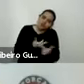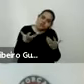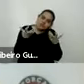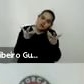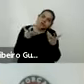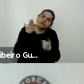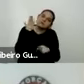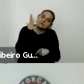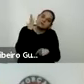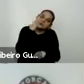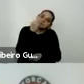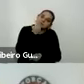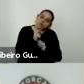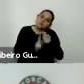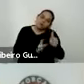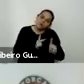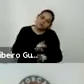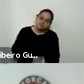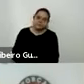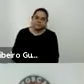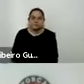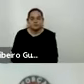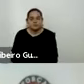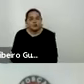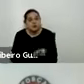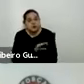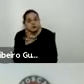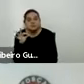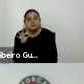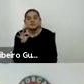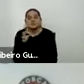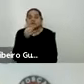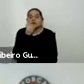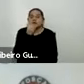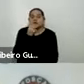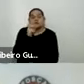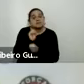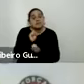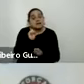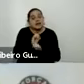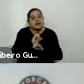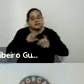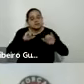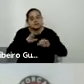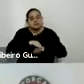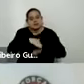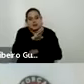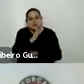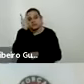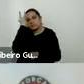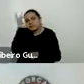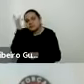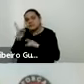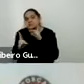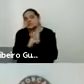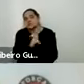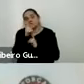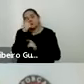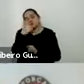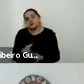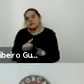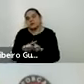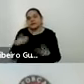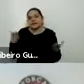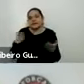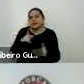e nós continuamos amanhã. Vamos ver as notícias de hoje. Realmente, essa novela do